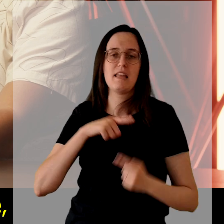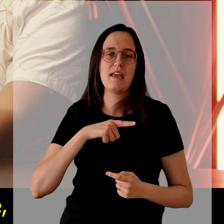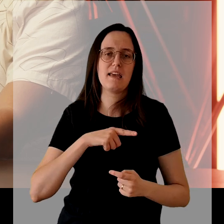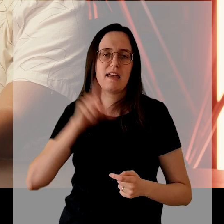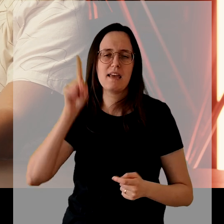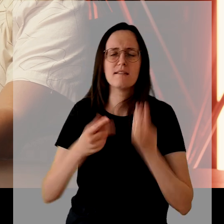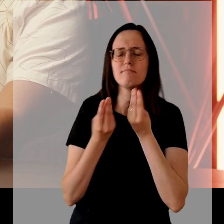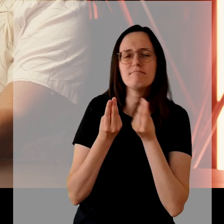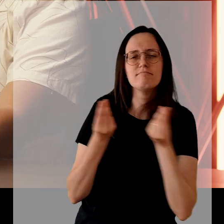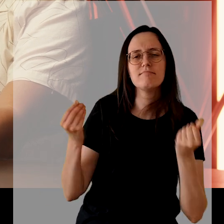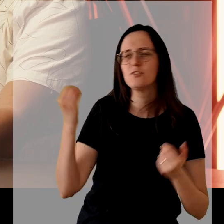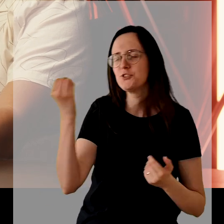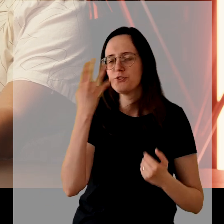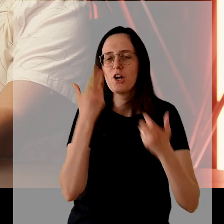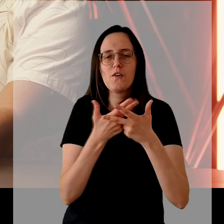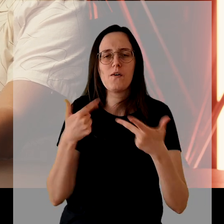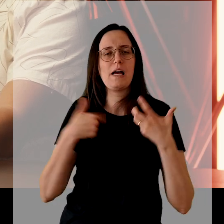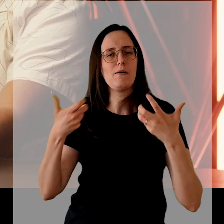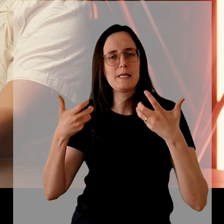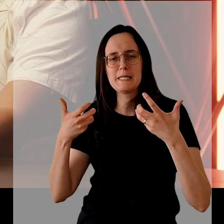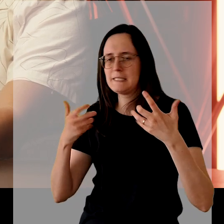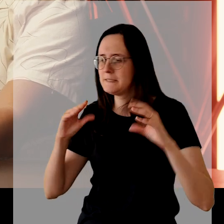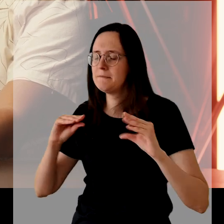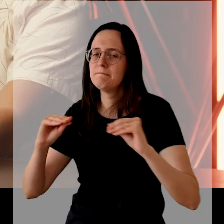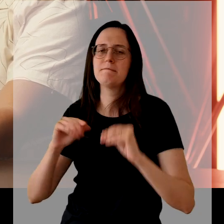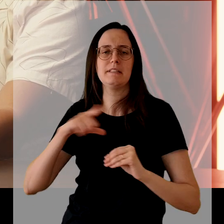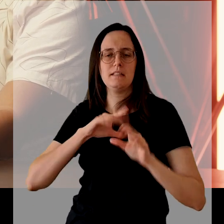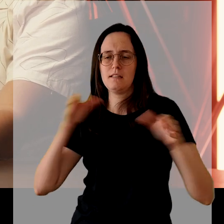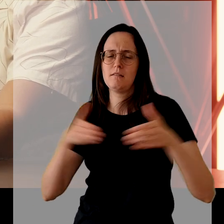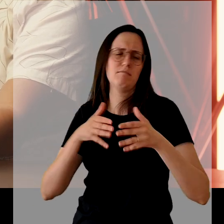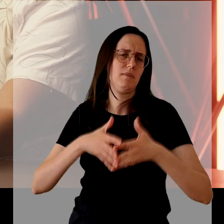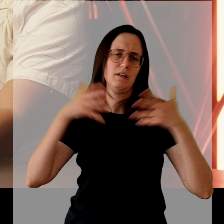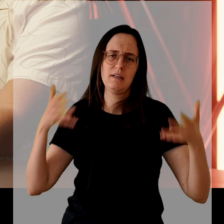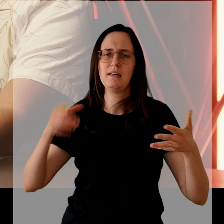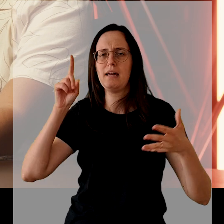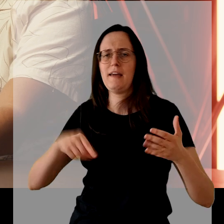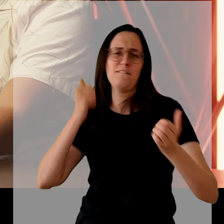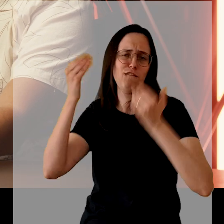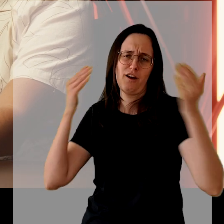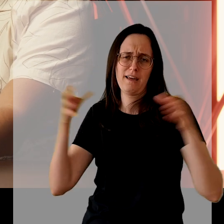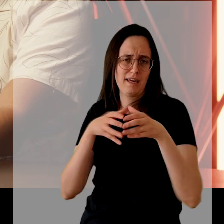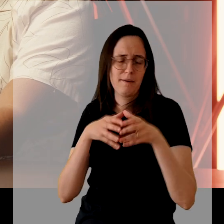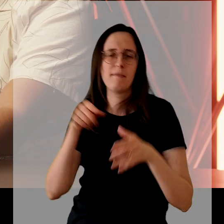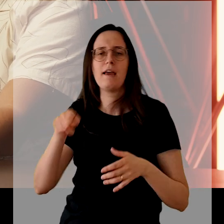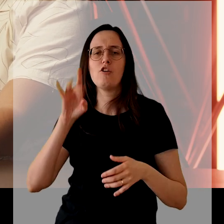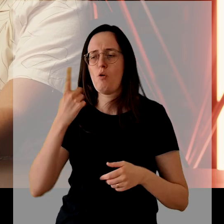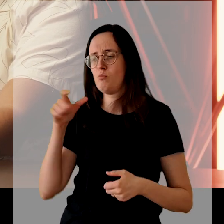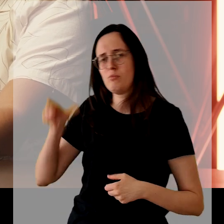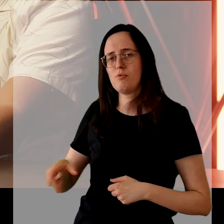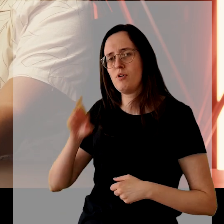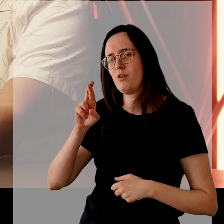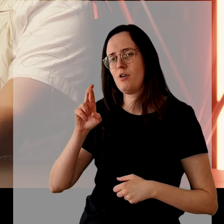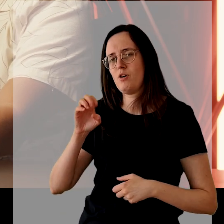coisa de uma delicadeza da luz que eu queria tratar. Também uma equipe muito grande, uma equipe estrangeira. Tinha só